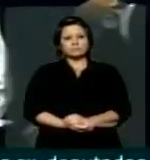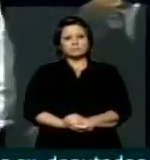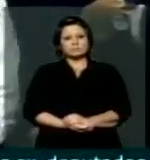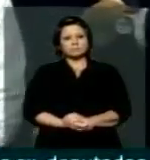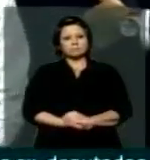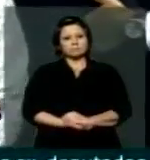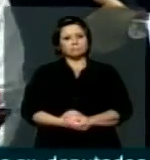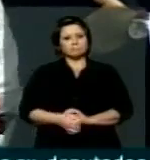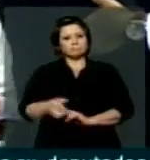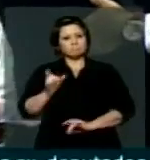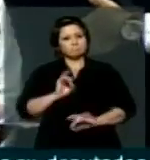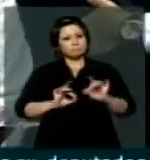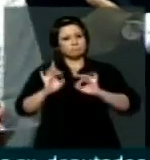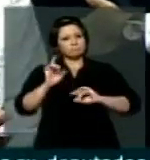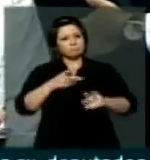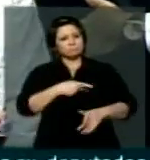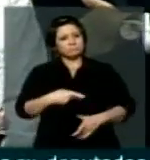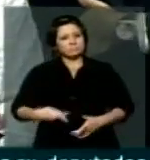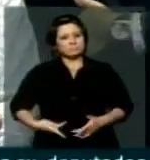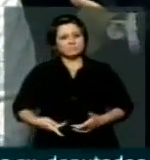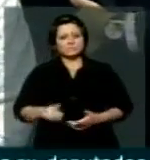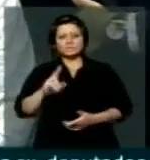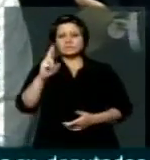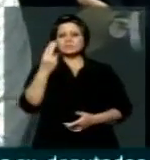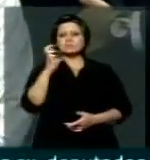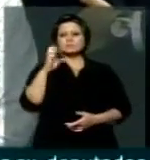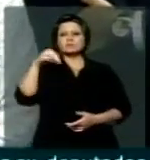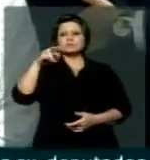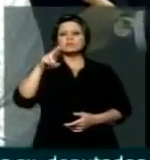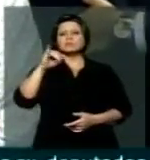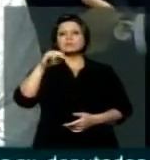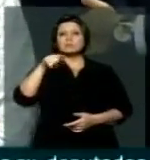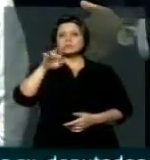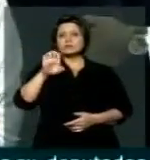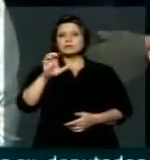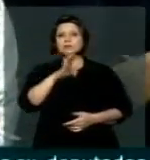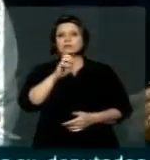Estimado presidente Henrique Eduardo Alves,